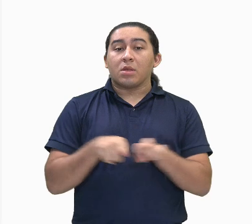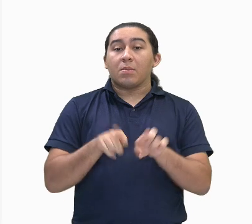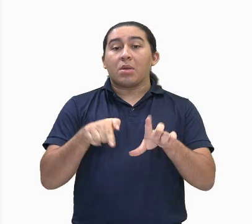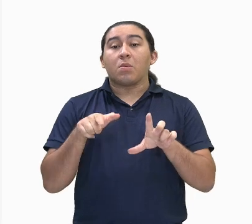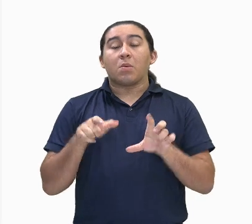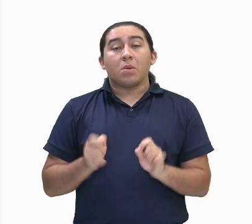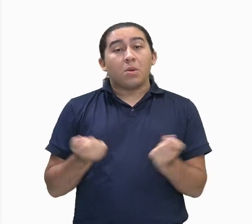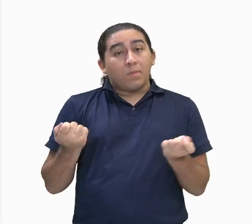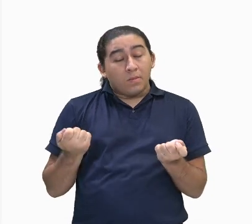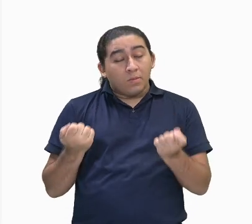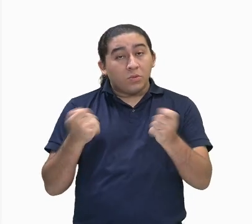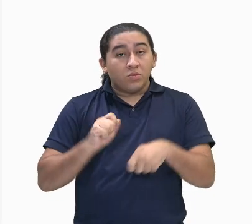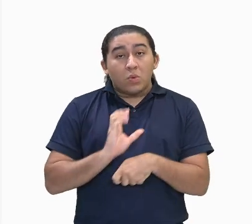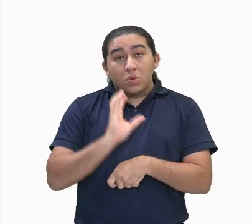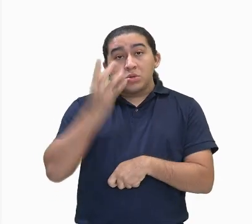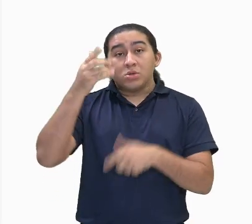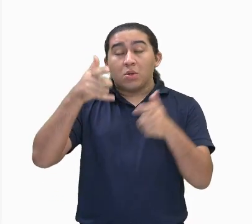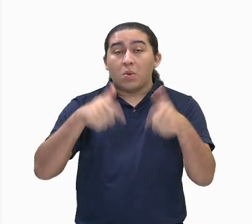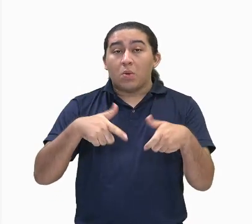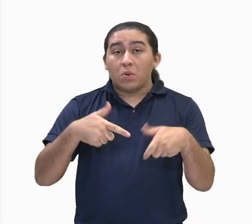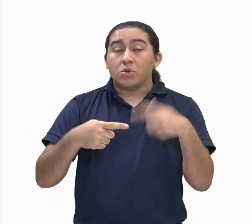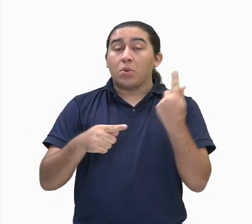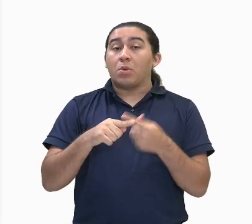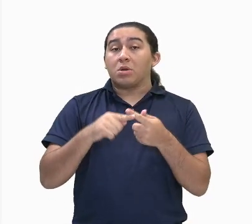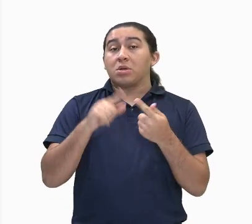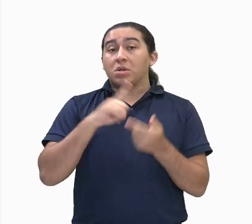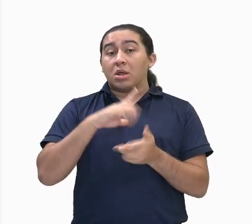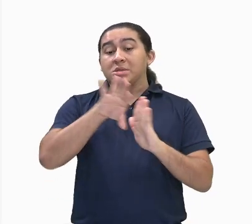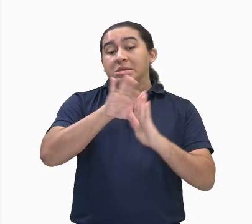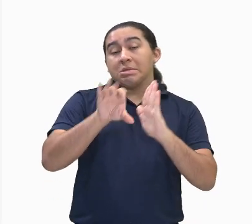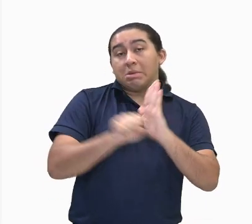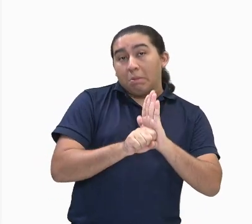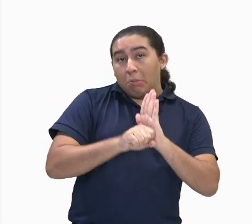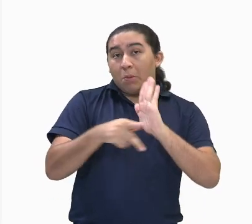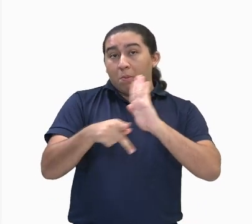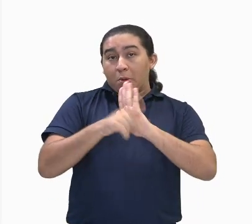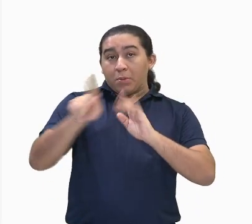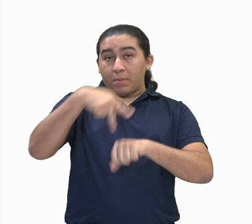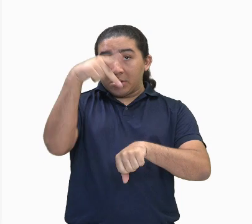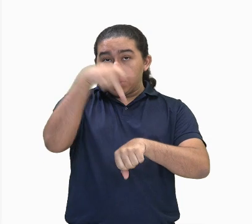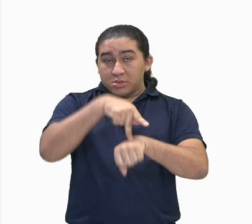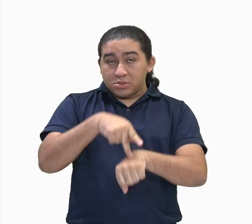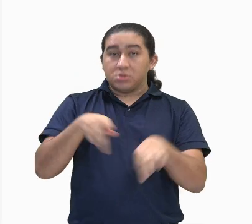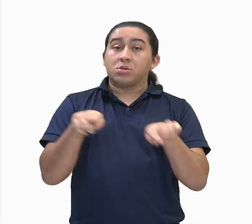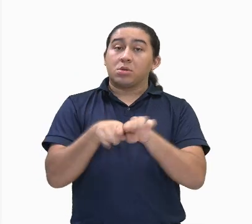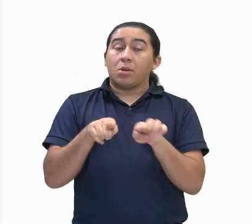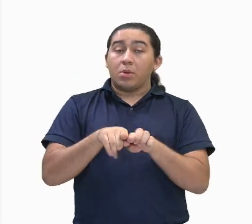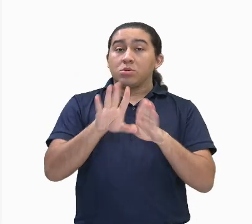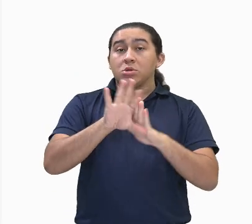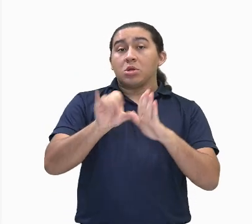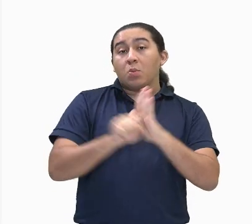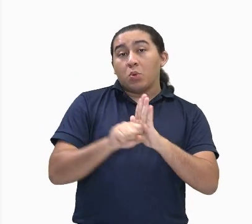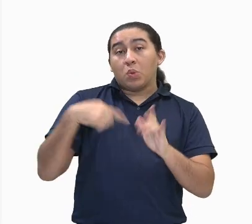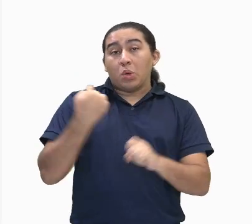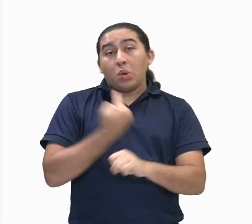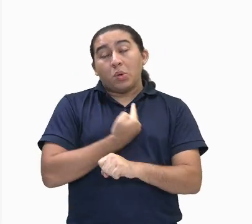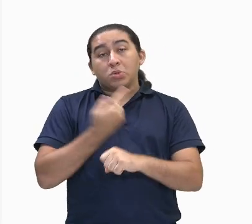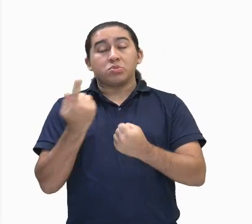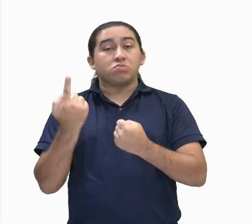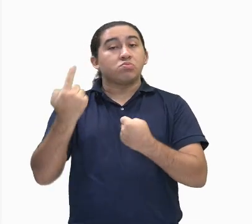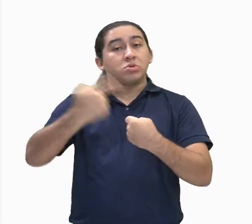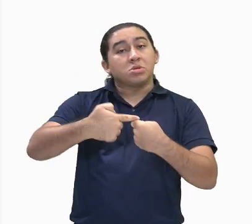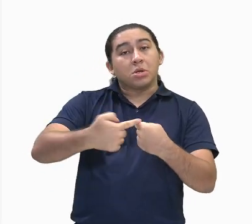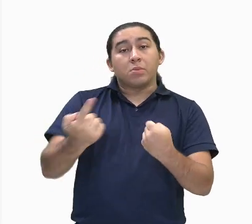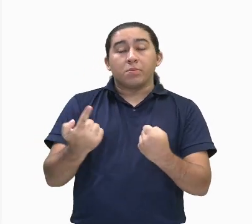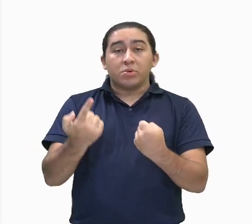ritos que se desenvolvem a partir dos símbolos nacionais, dos símbolos do nosso município, da nossa cidade,